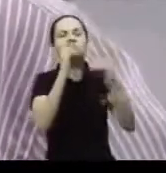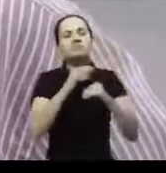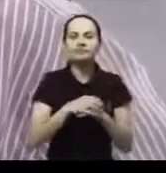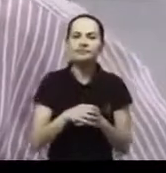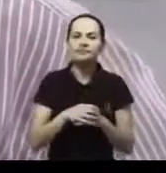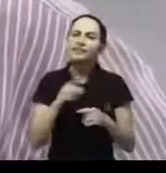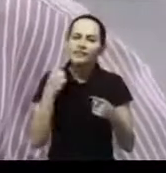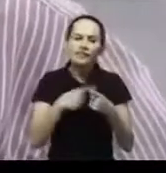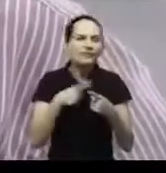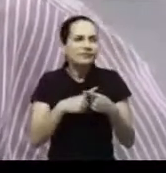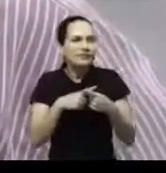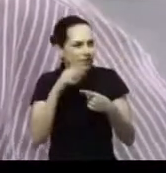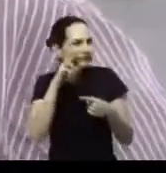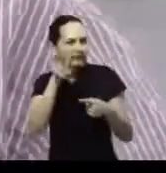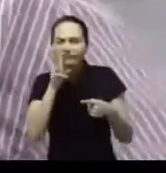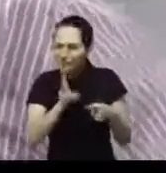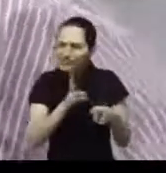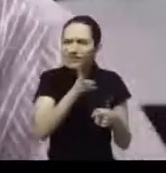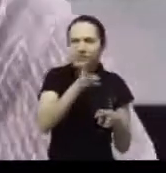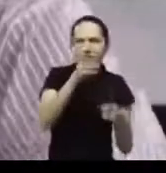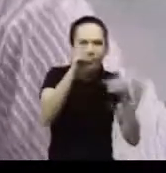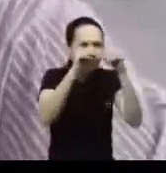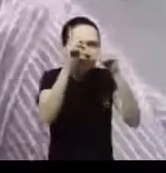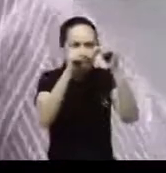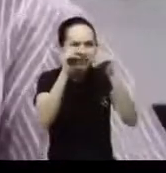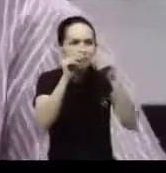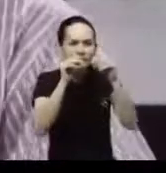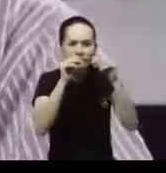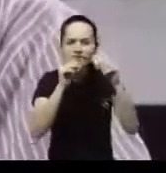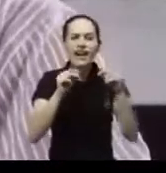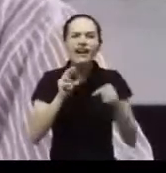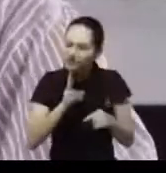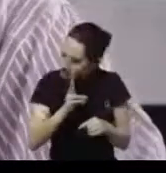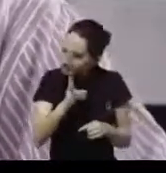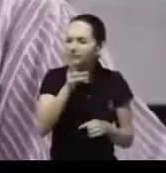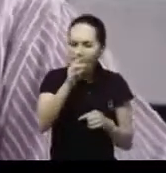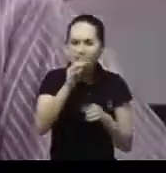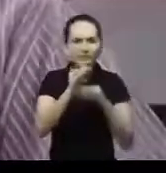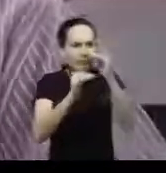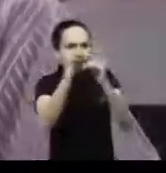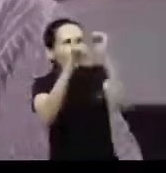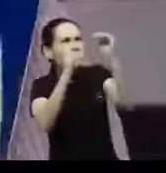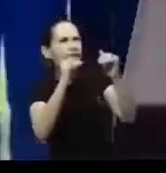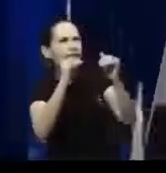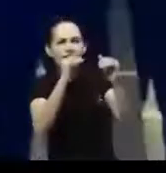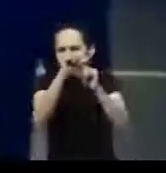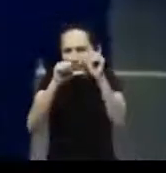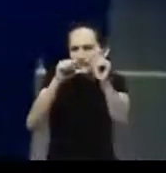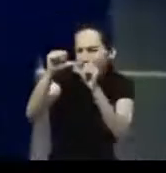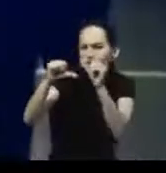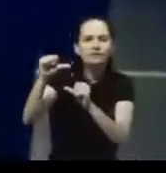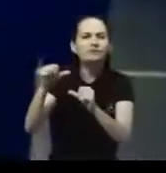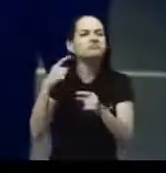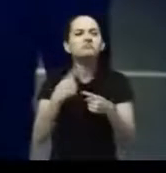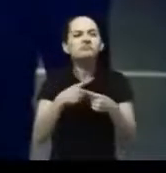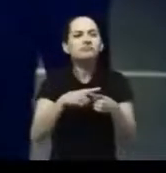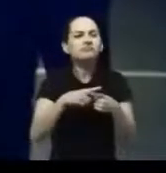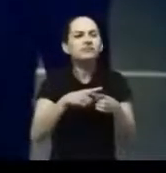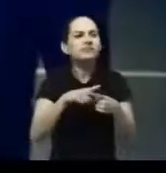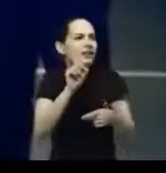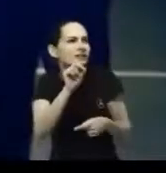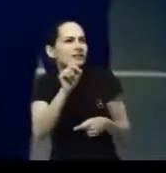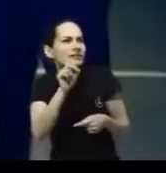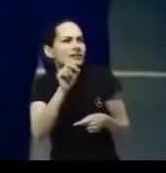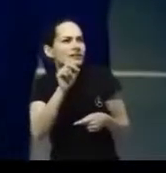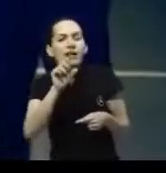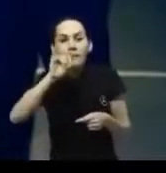porque a gente sempre via que Mercedes e vim constante evolução e falei Porque não participar